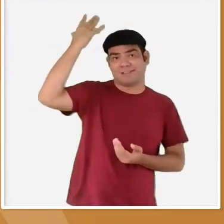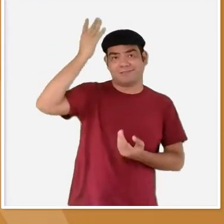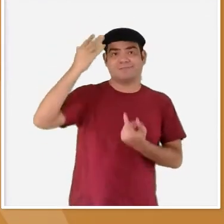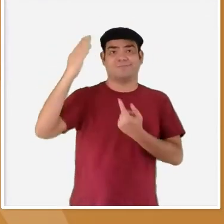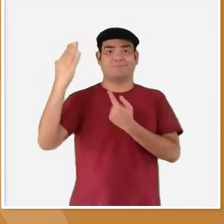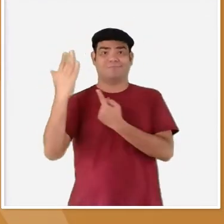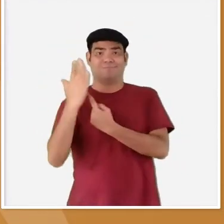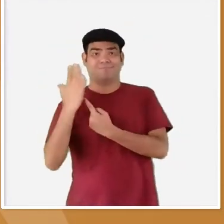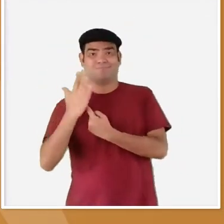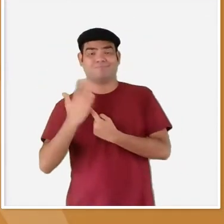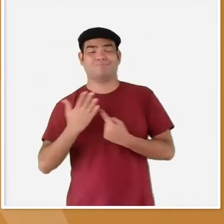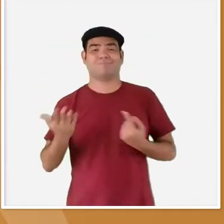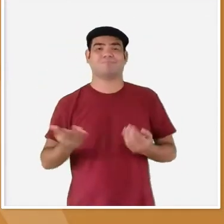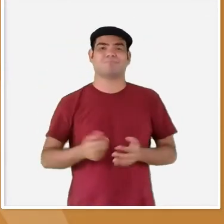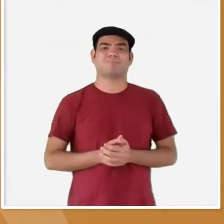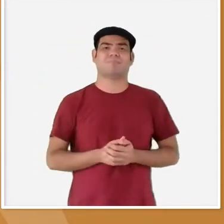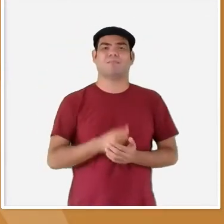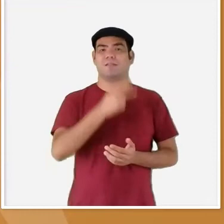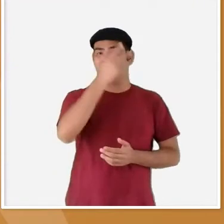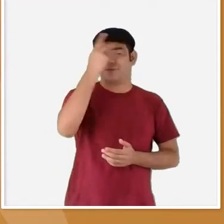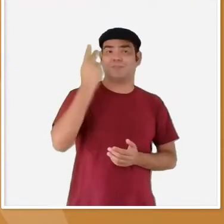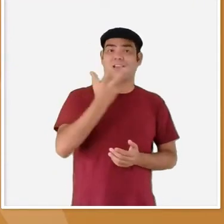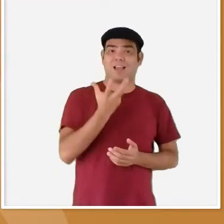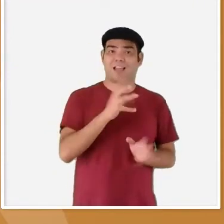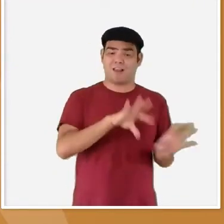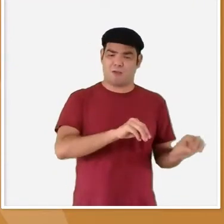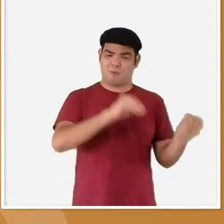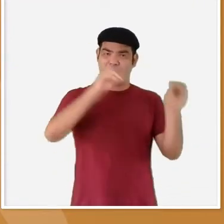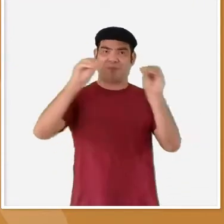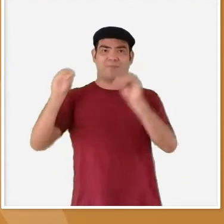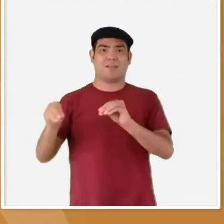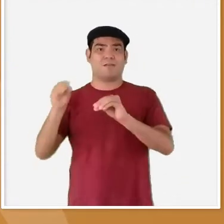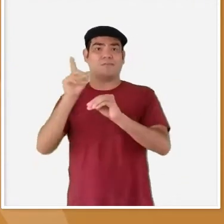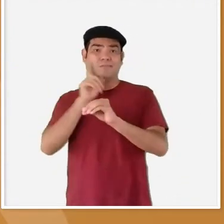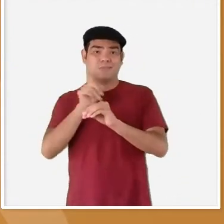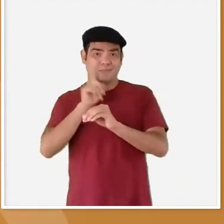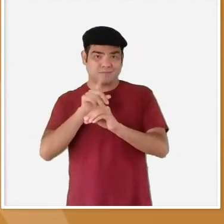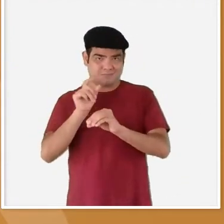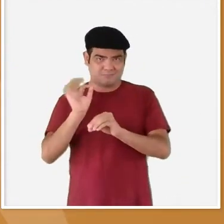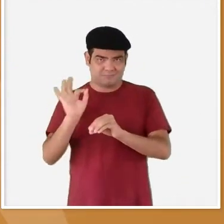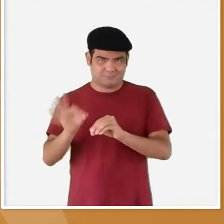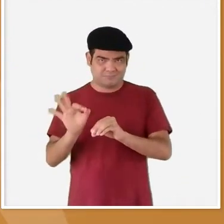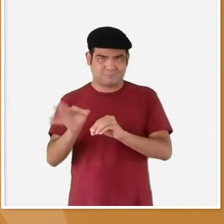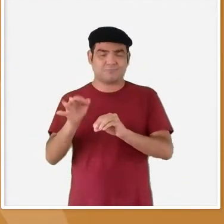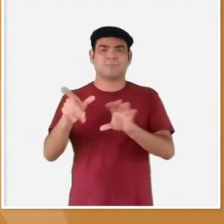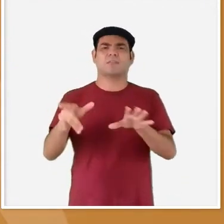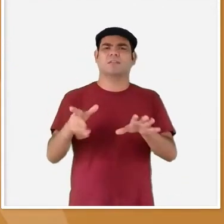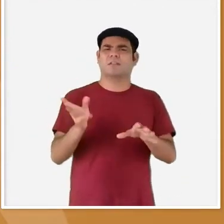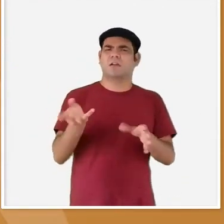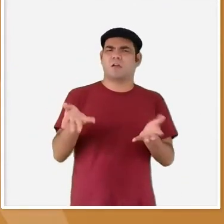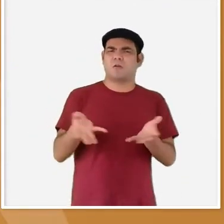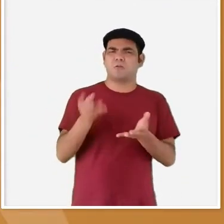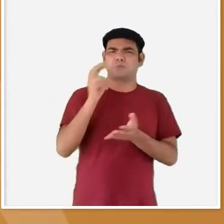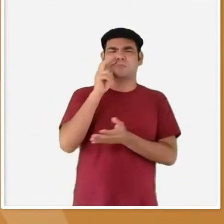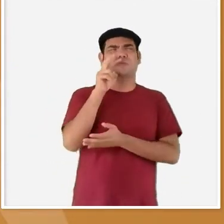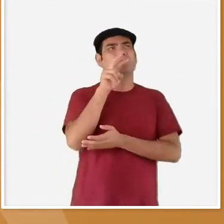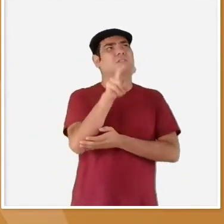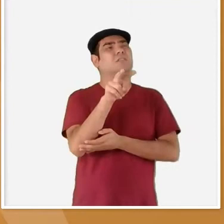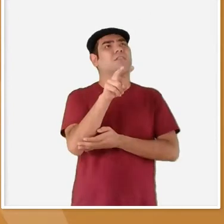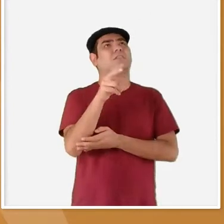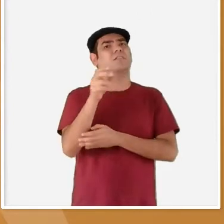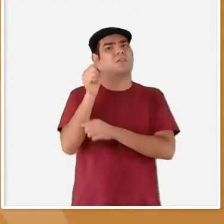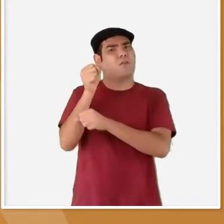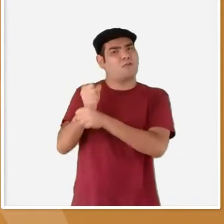sistema de pessoas que querem migrar para os Estados Unidos, né? Recentemente, nós tivemos aí a ideia de construção de um muro